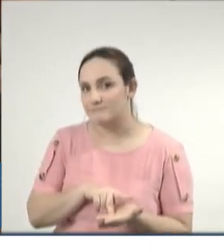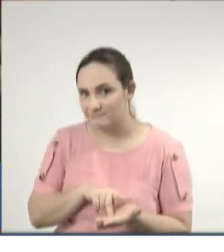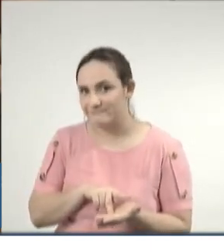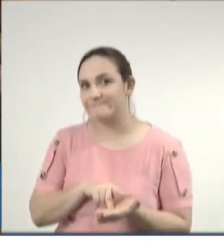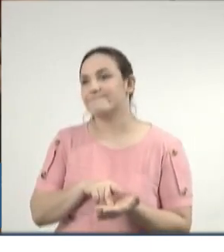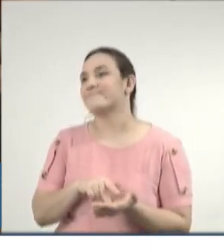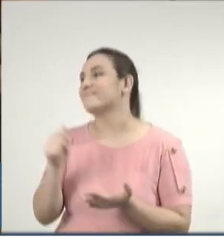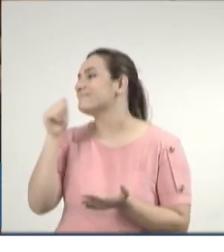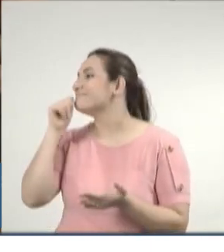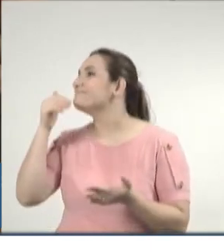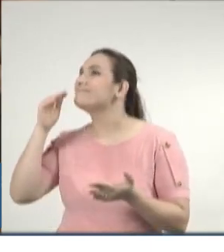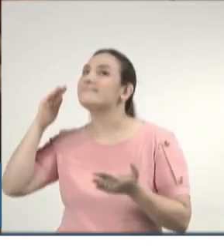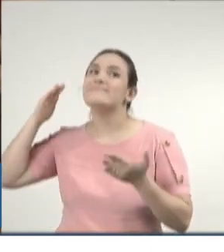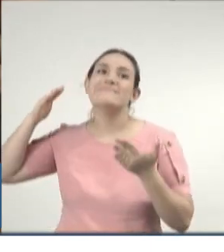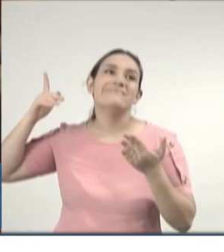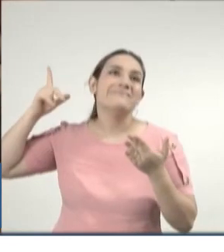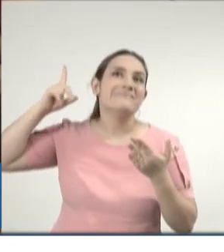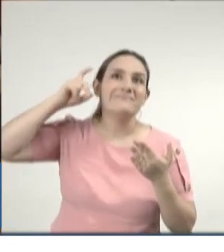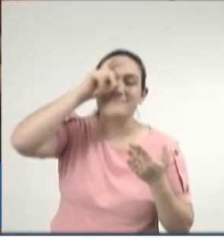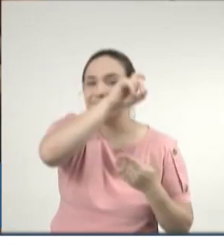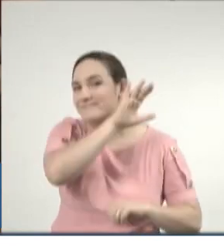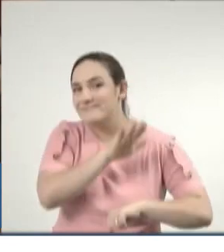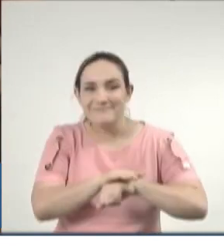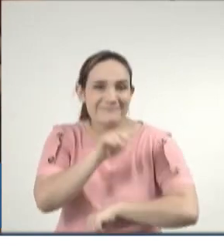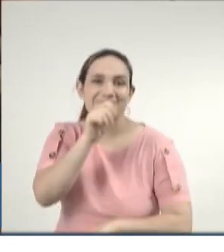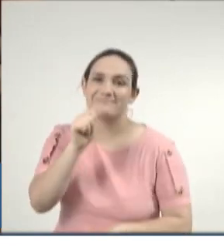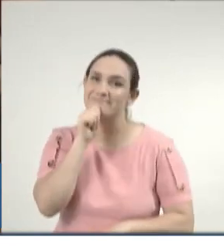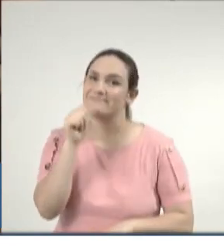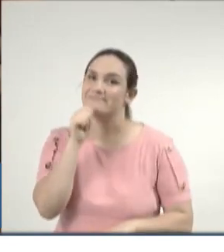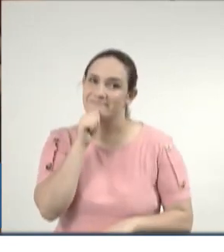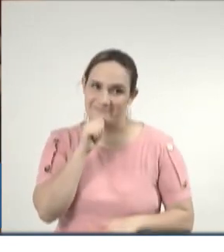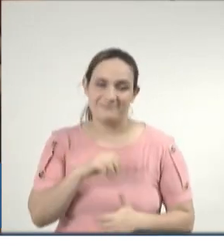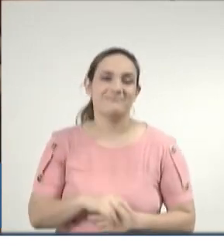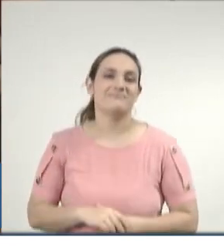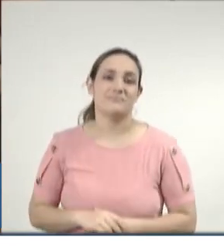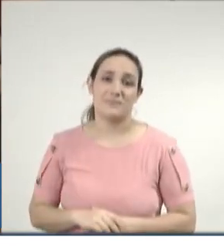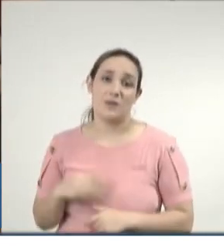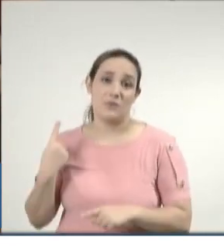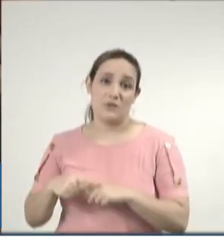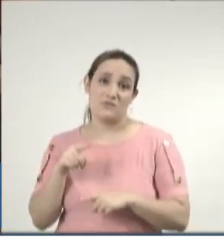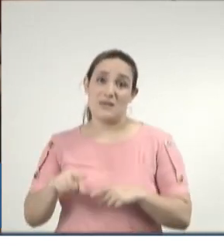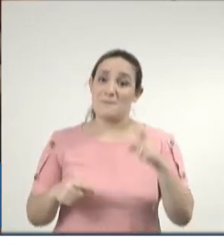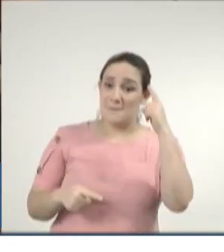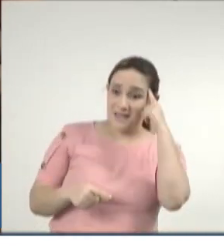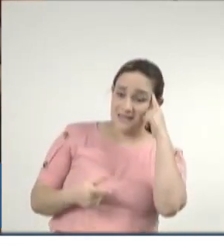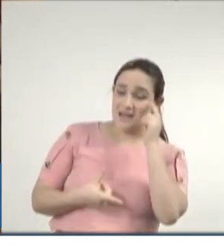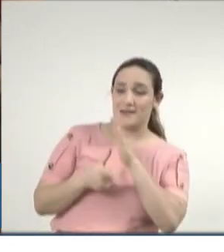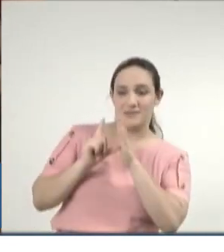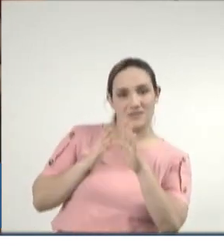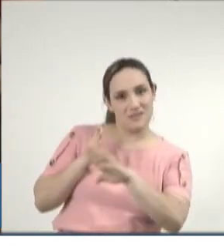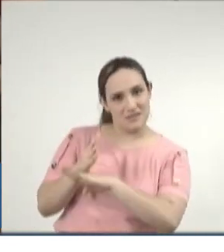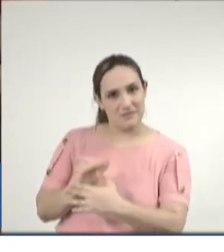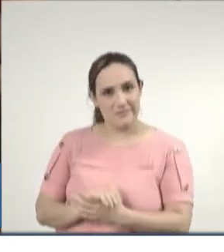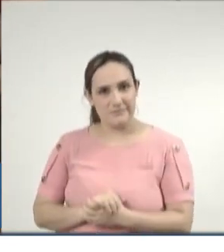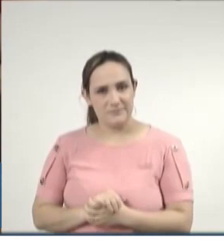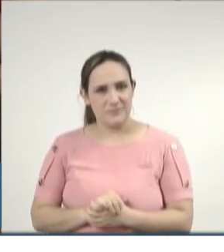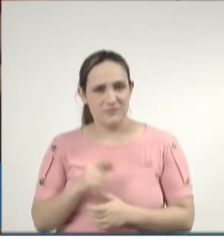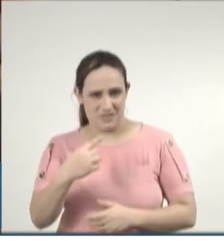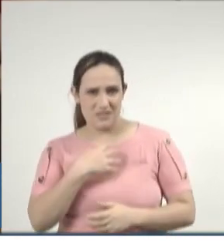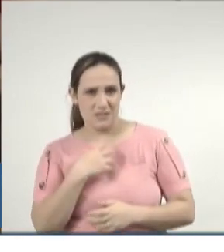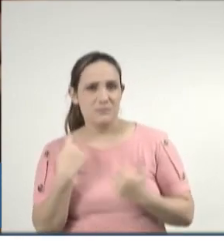ainda é muito maior nessa construção social do que você imaginava quando você estava fora. E a senhora não sente que a senhora tem que ser